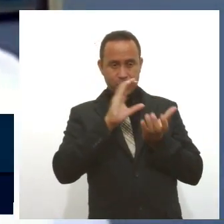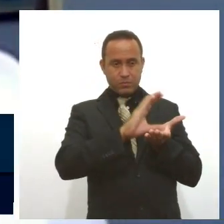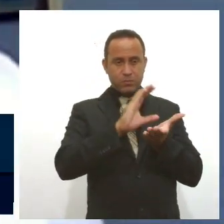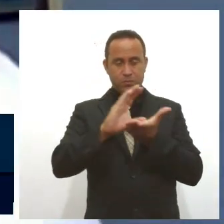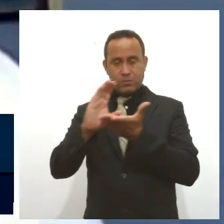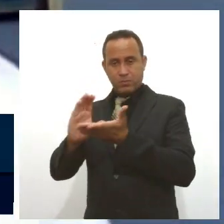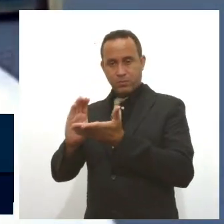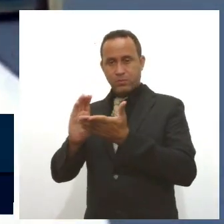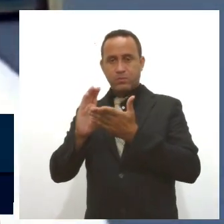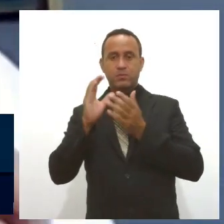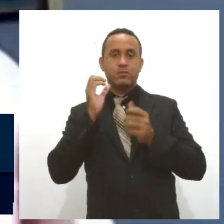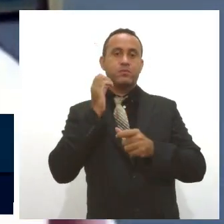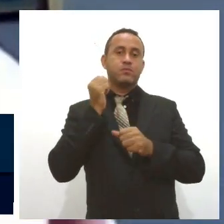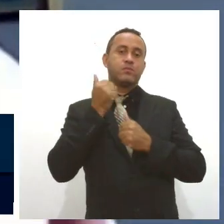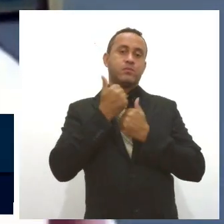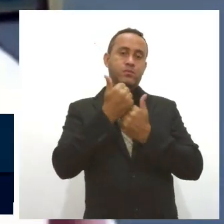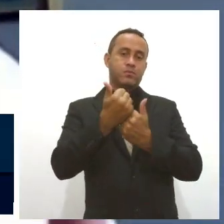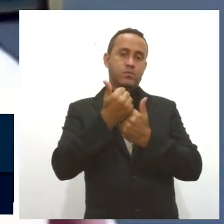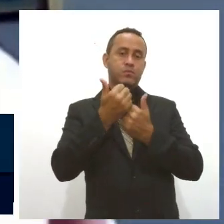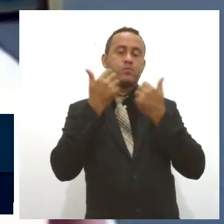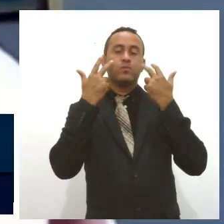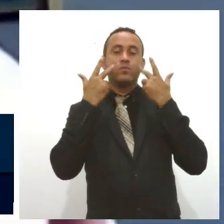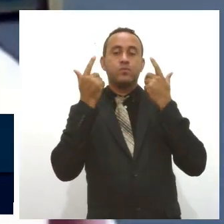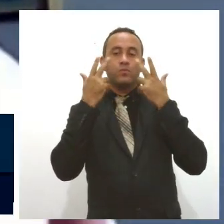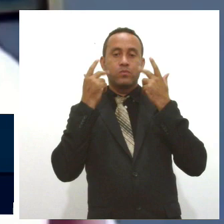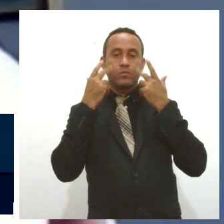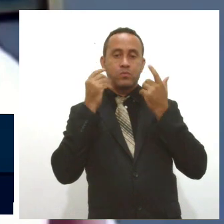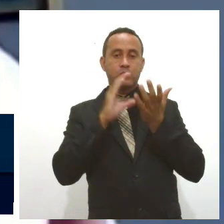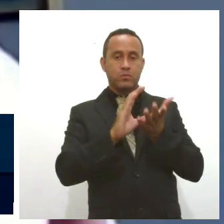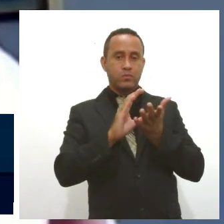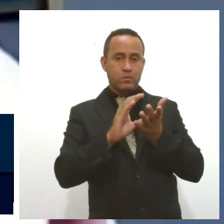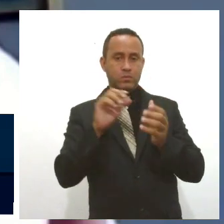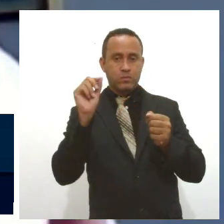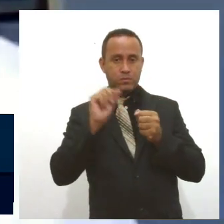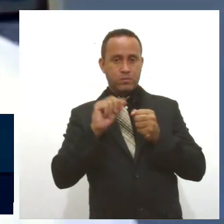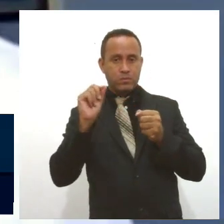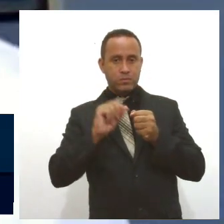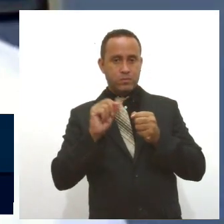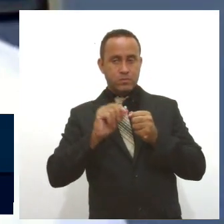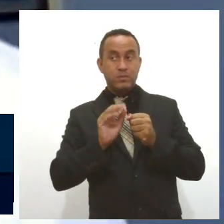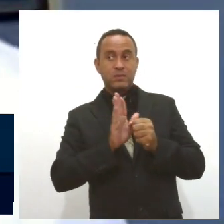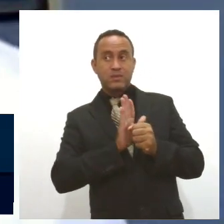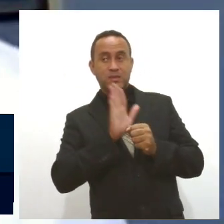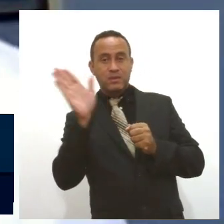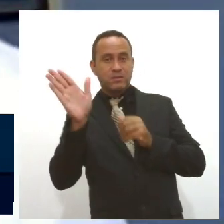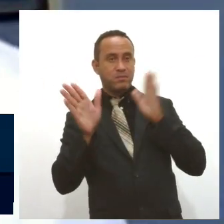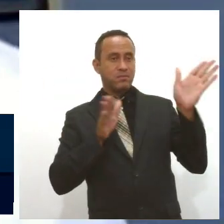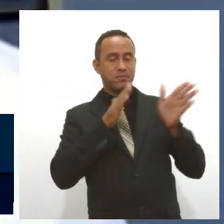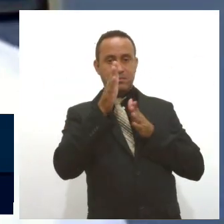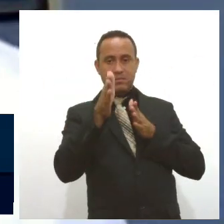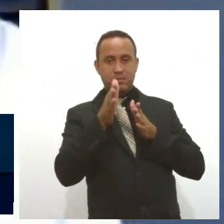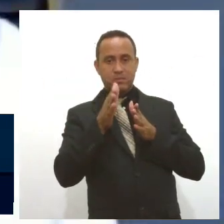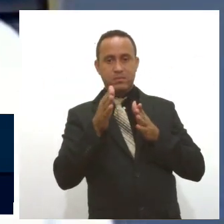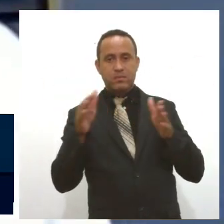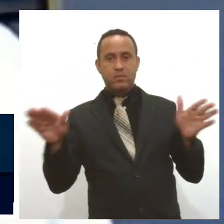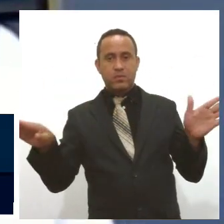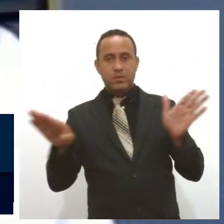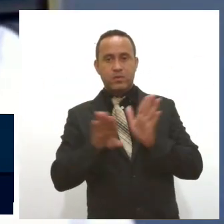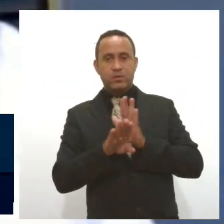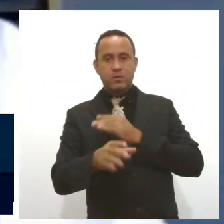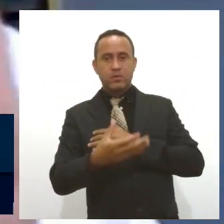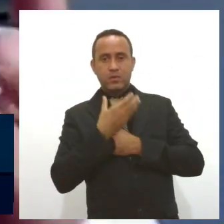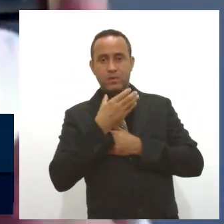procedimentos necessários para que os recursos cheguem, sejam executados, né, cheguem aos artistas. Nós já estamos com esse